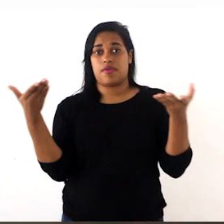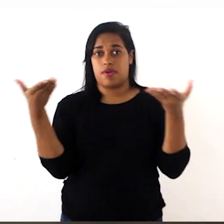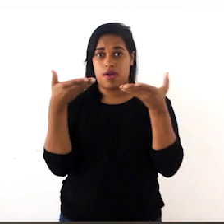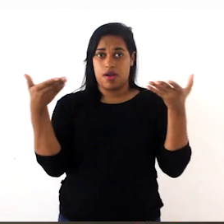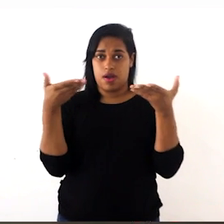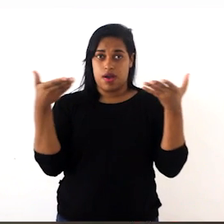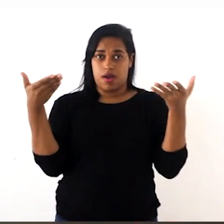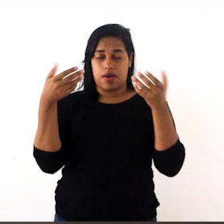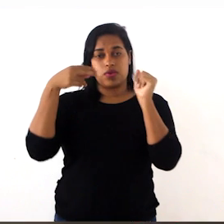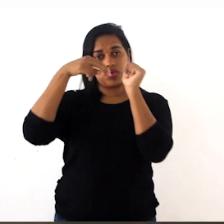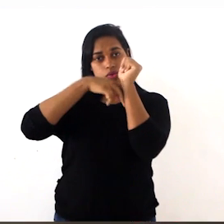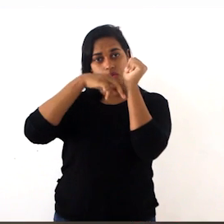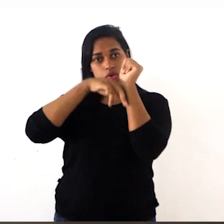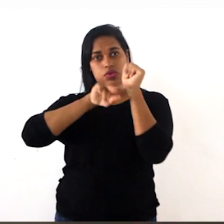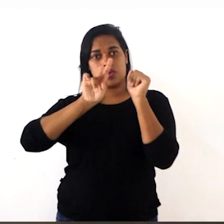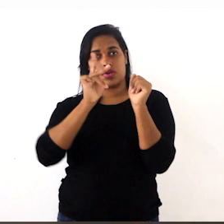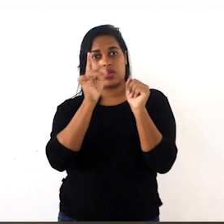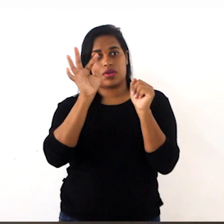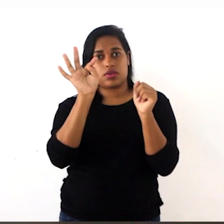aqui HTML.